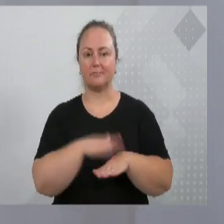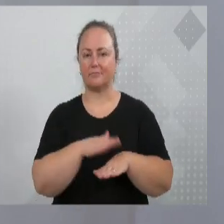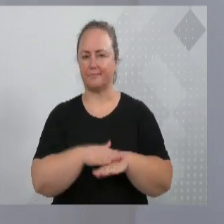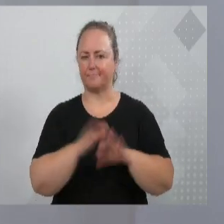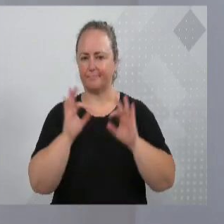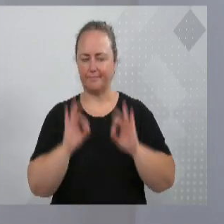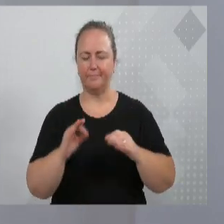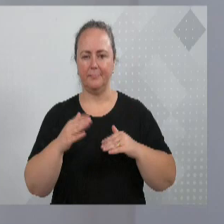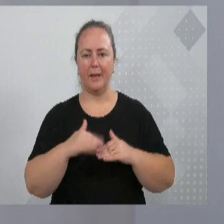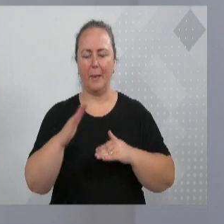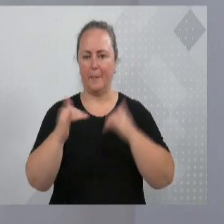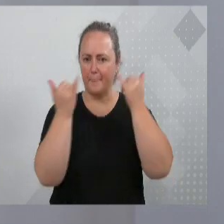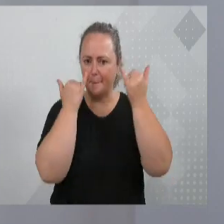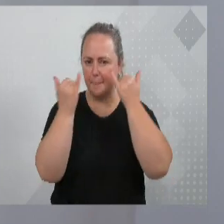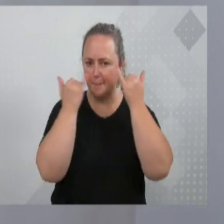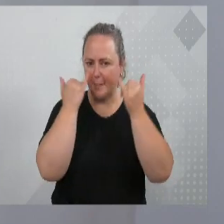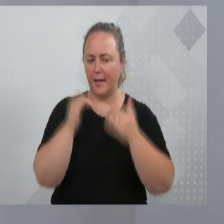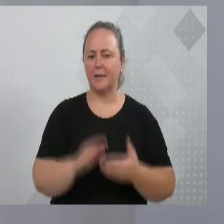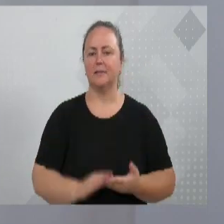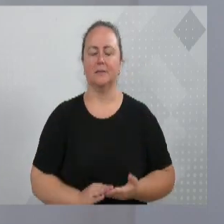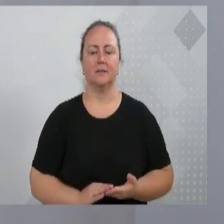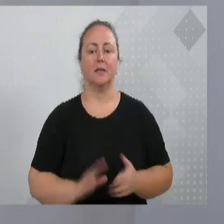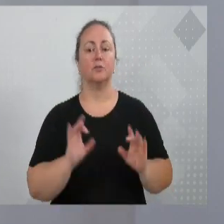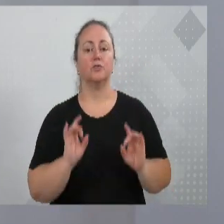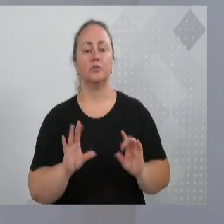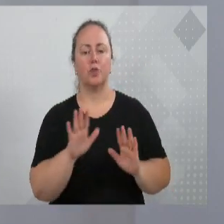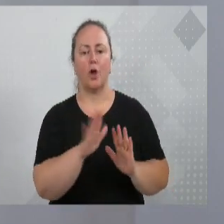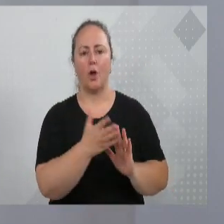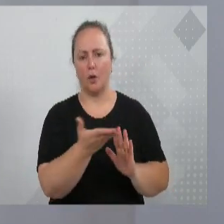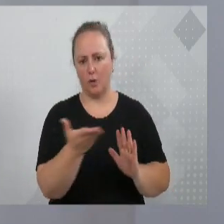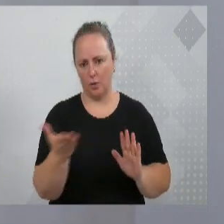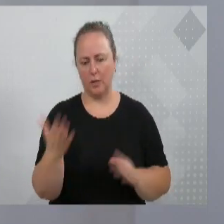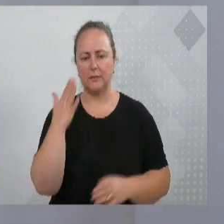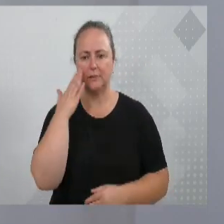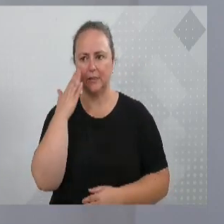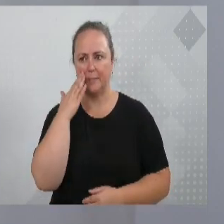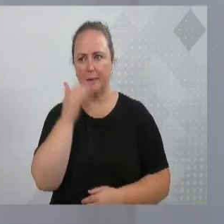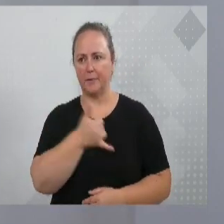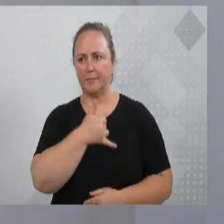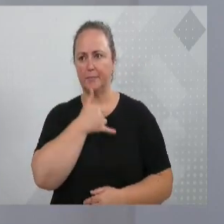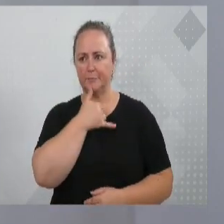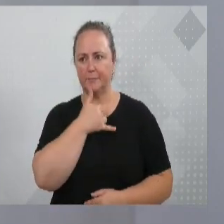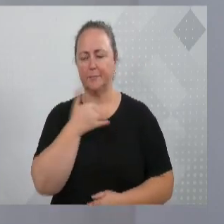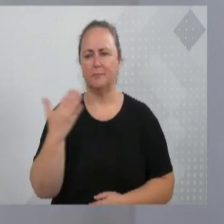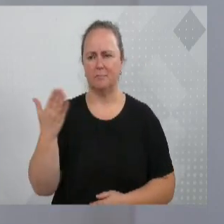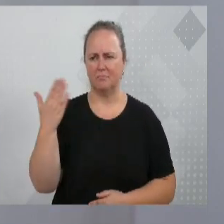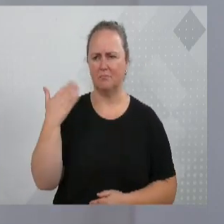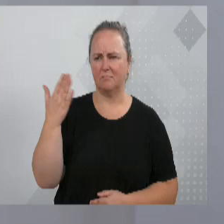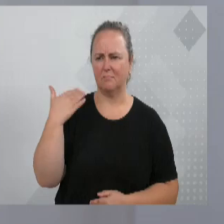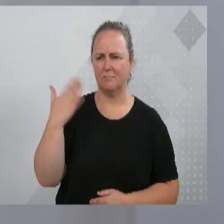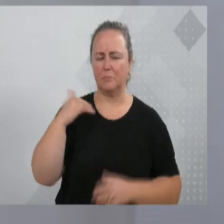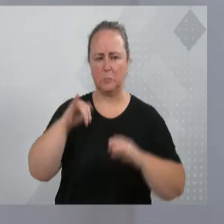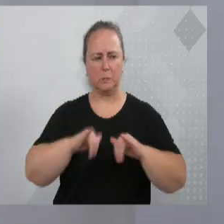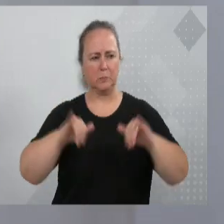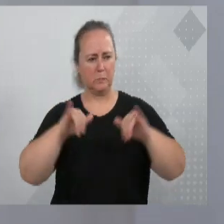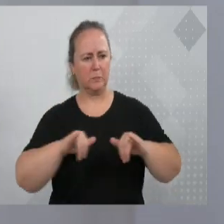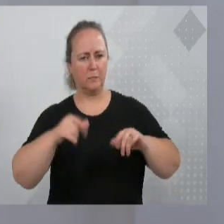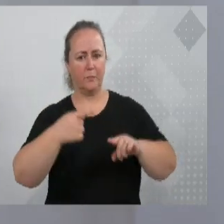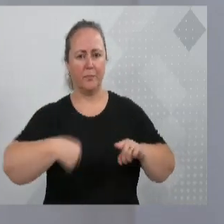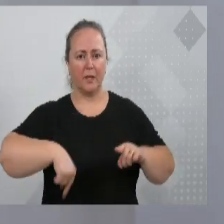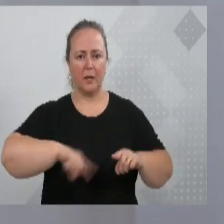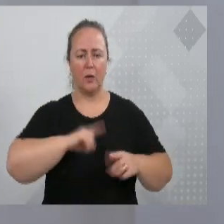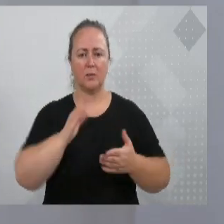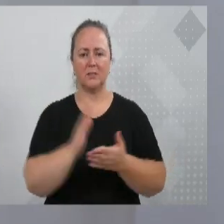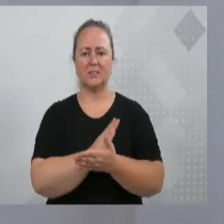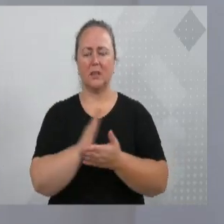traremos mais informações mas apenas para que todos saibam infelizmente no passado tá saindo na imprensa a gente foi vítima de alguma